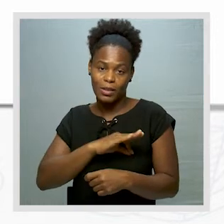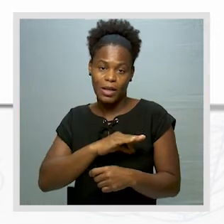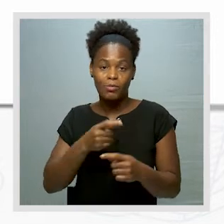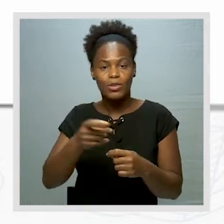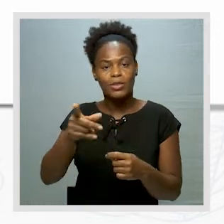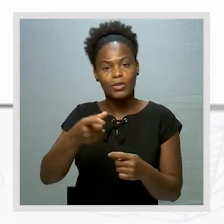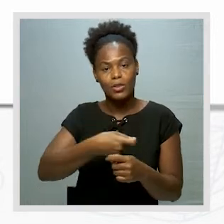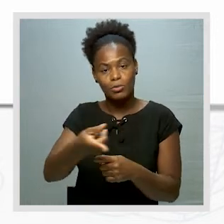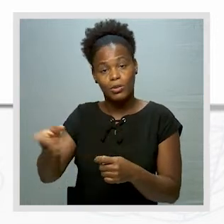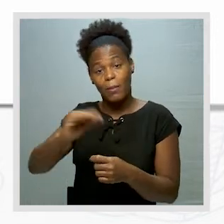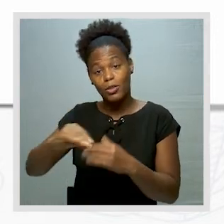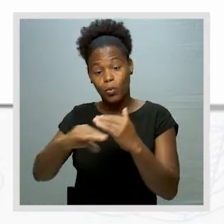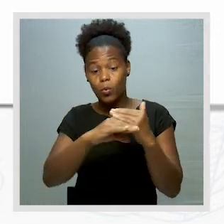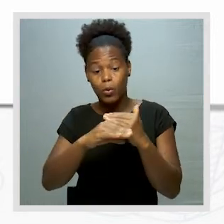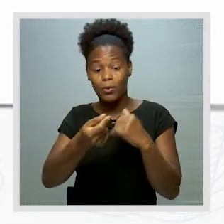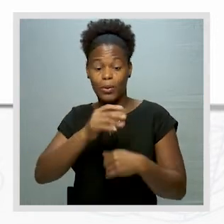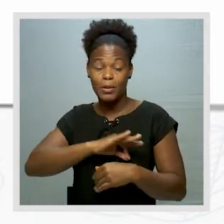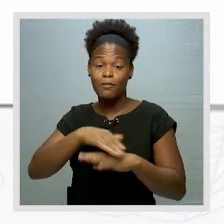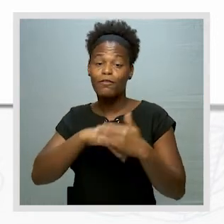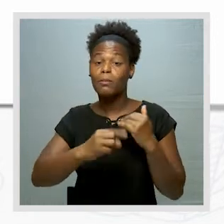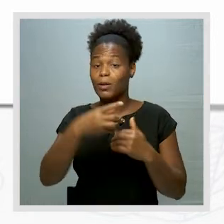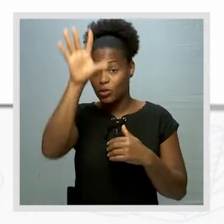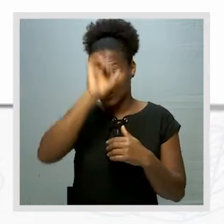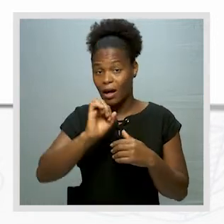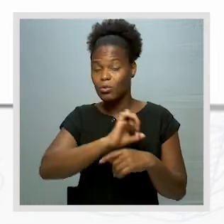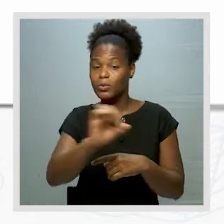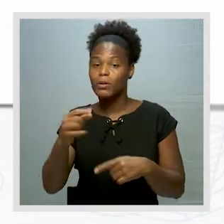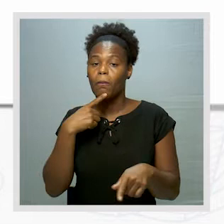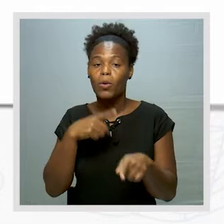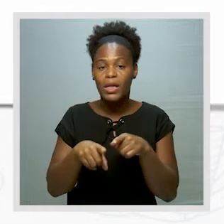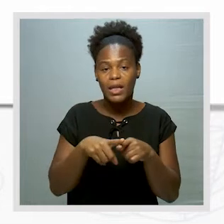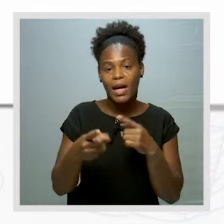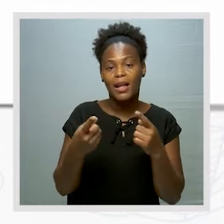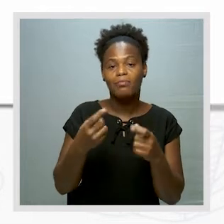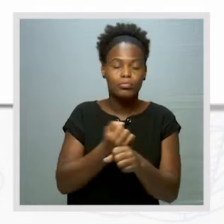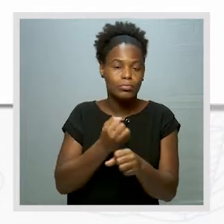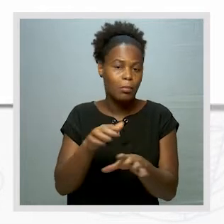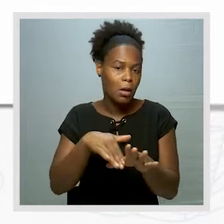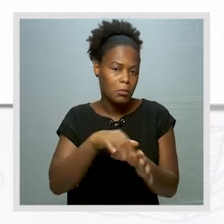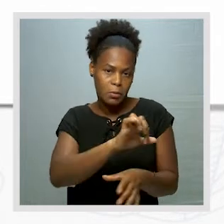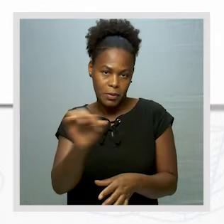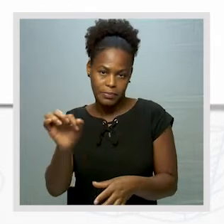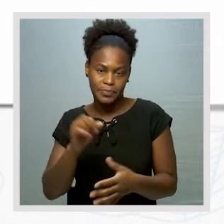dos rendimentos efetuada pelo Estado através das suas políticas de intervenção.